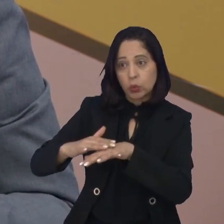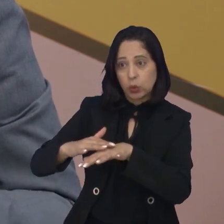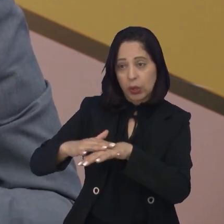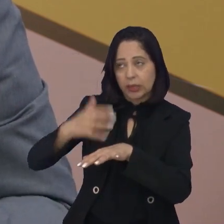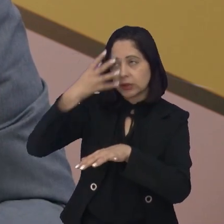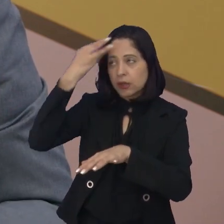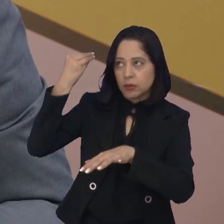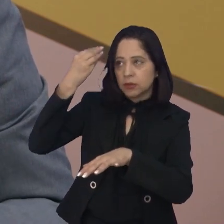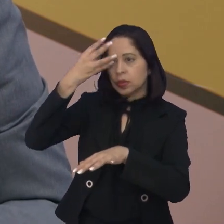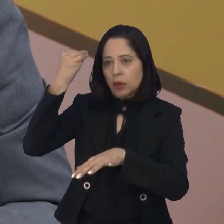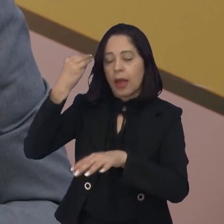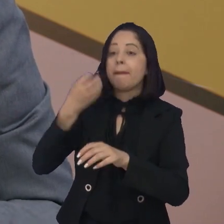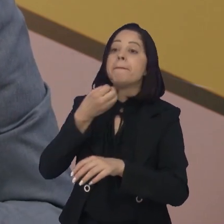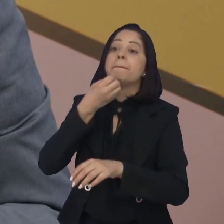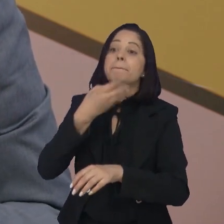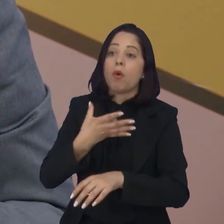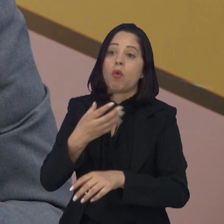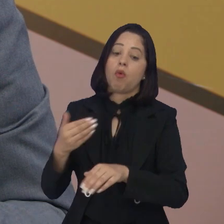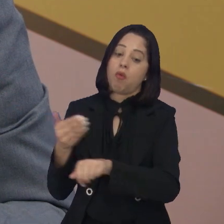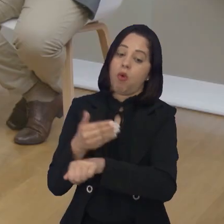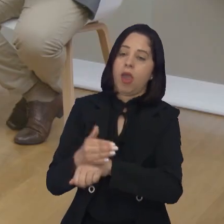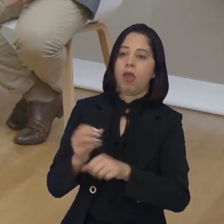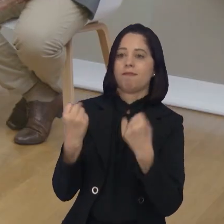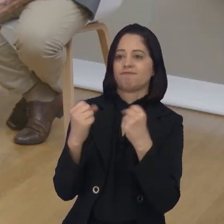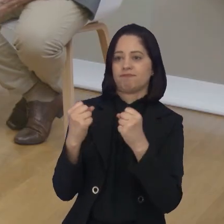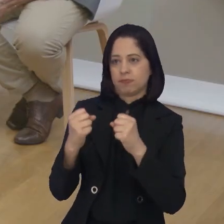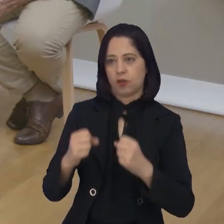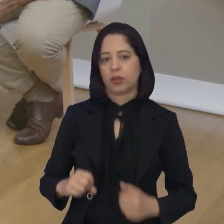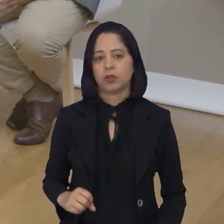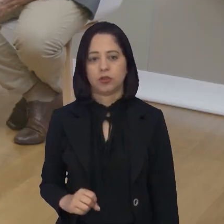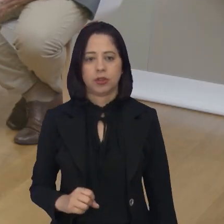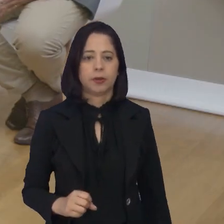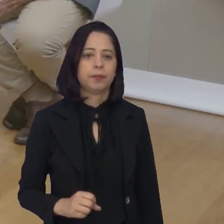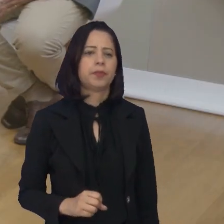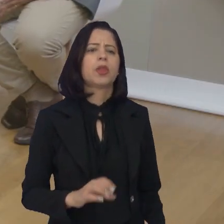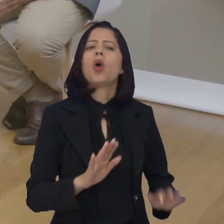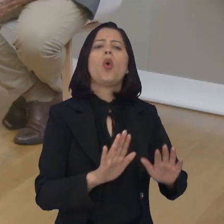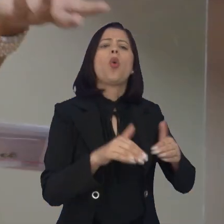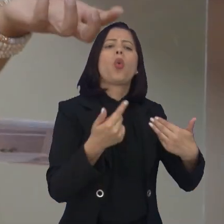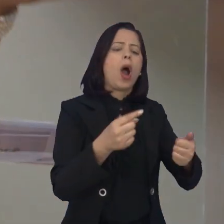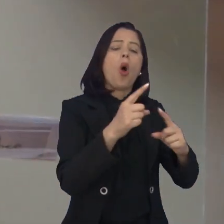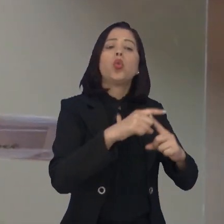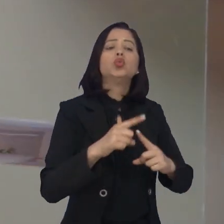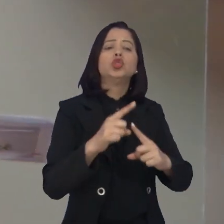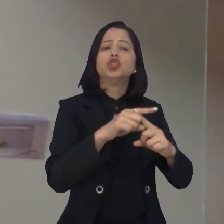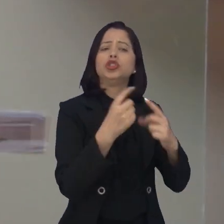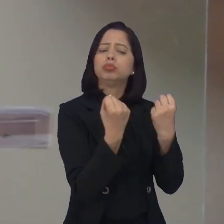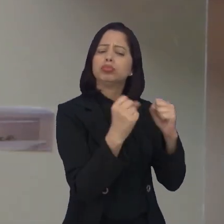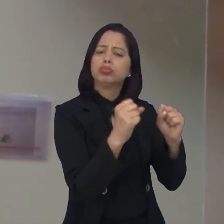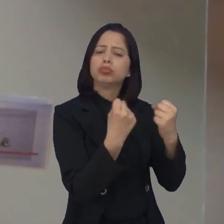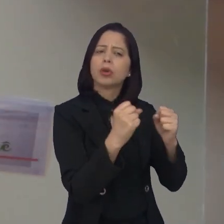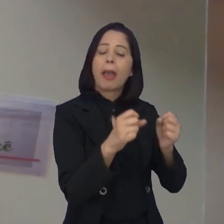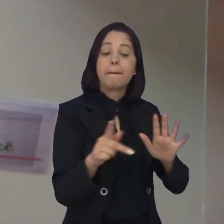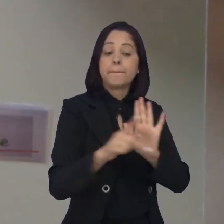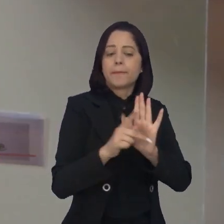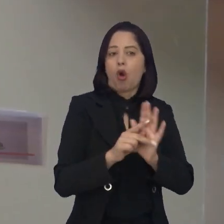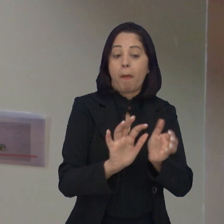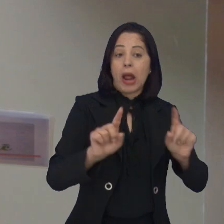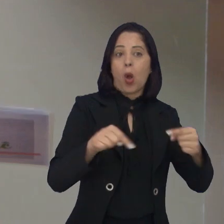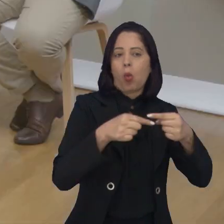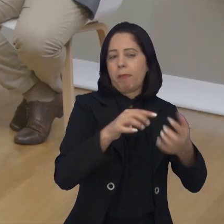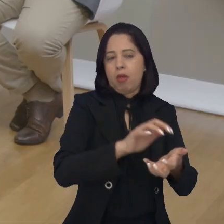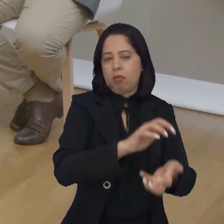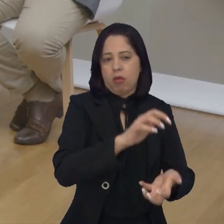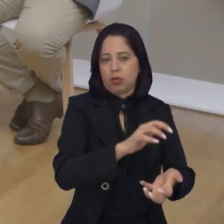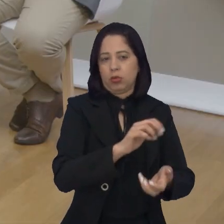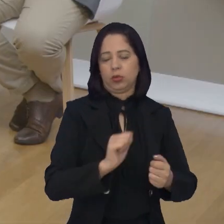física vai nesse sentido também. Perfeito. E quais são as atividades físicas indicadas para os idosos, já que a gente está falando